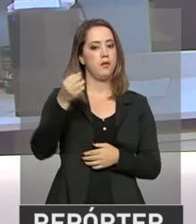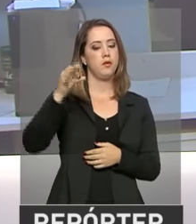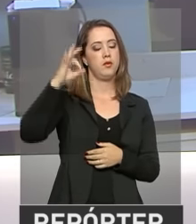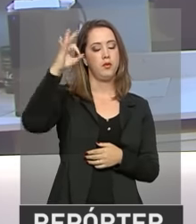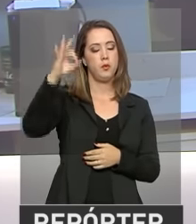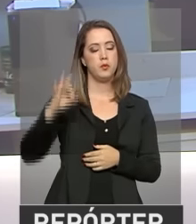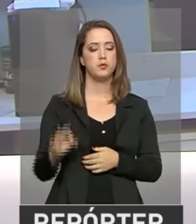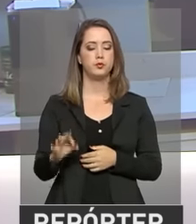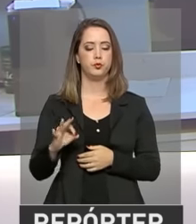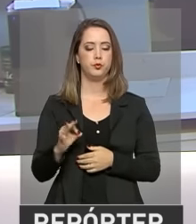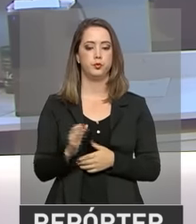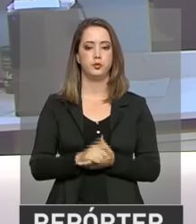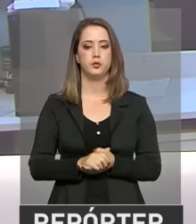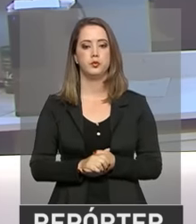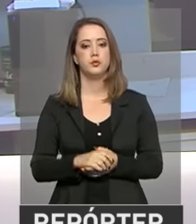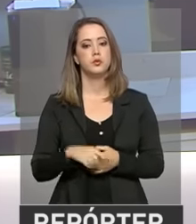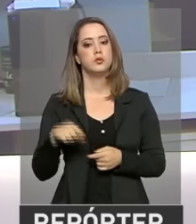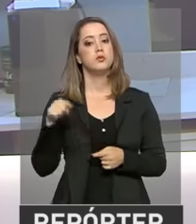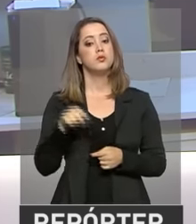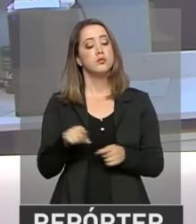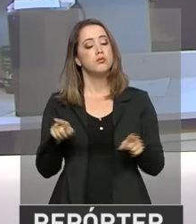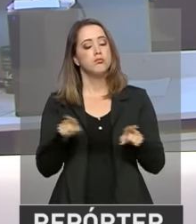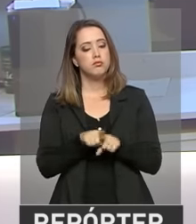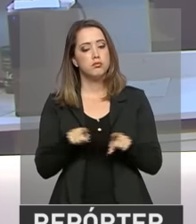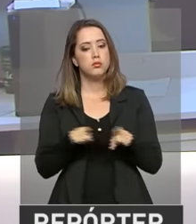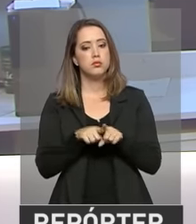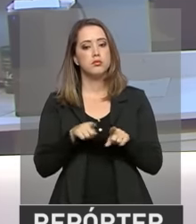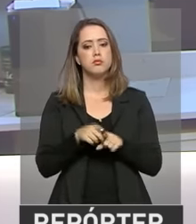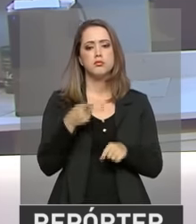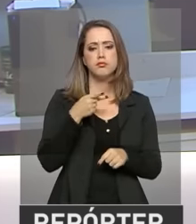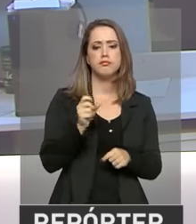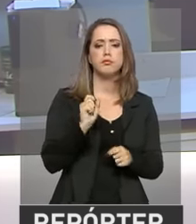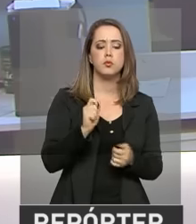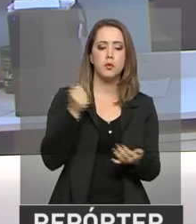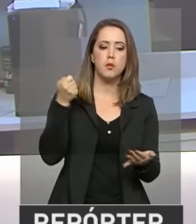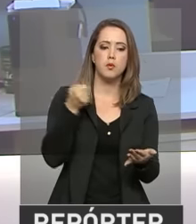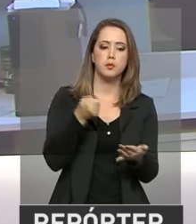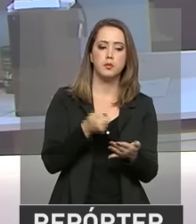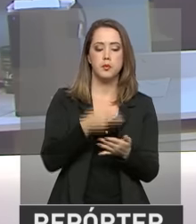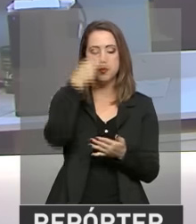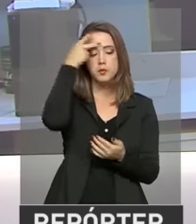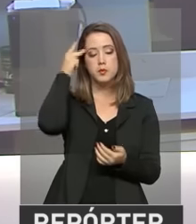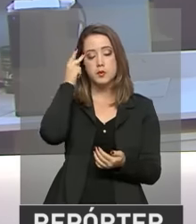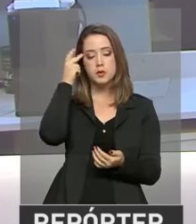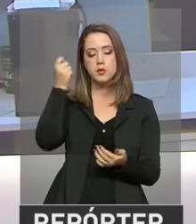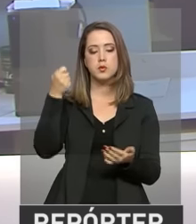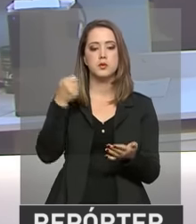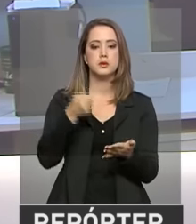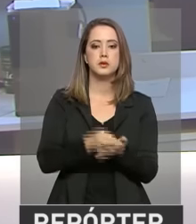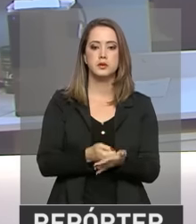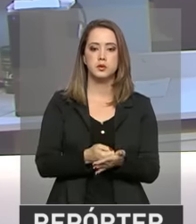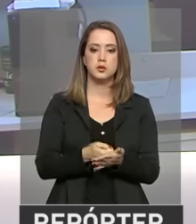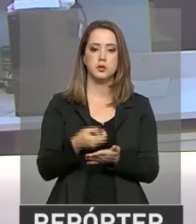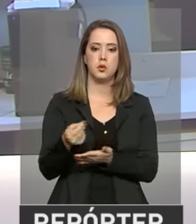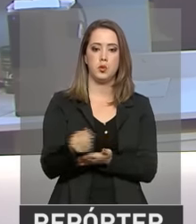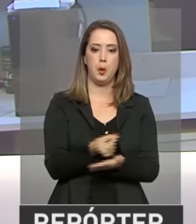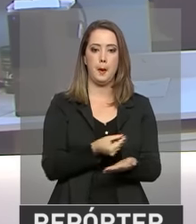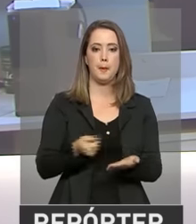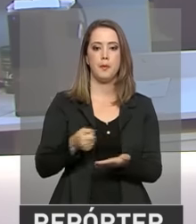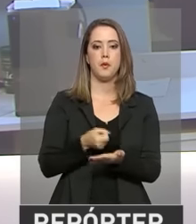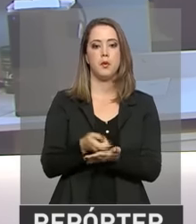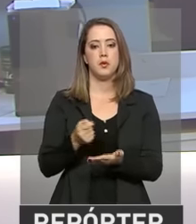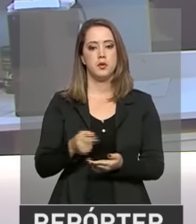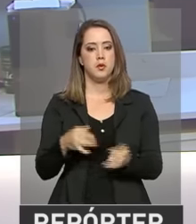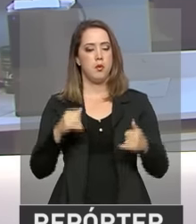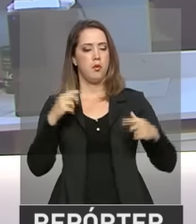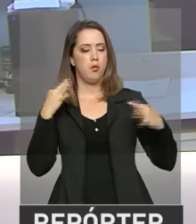25% para 6% e iní sobre remessas ao exterior feitas por pessoas físicas para cobrir gastos em viagens